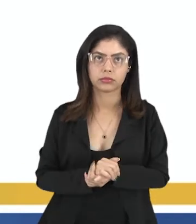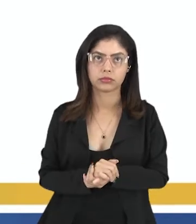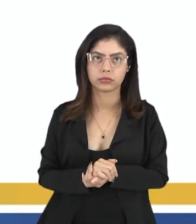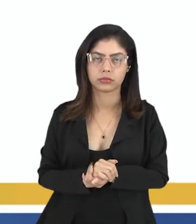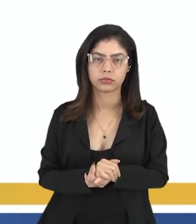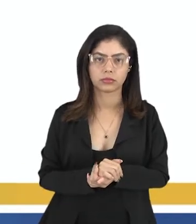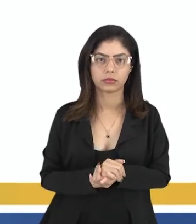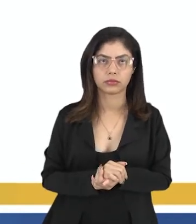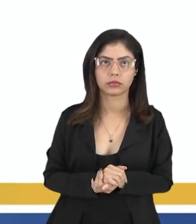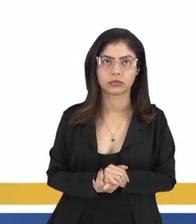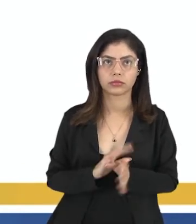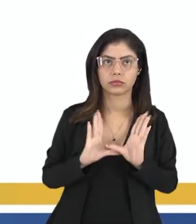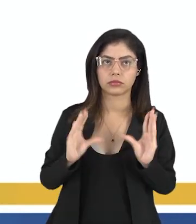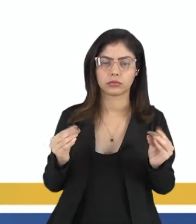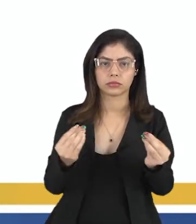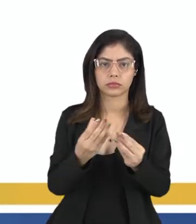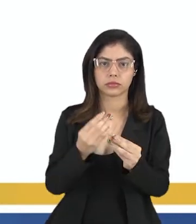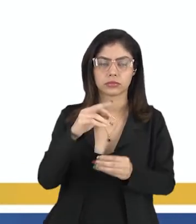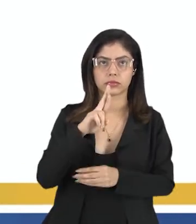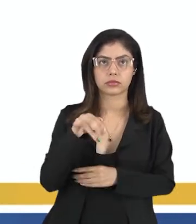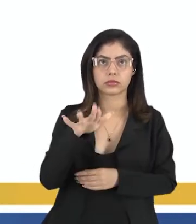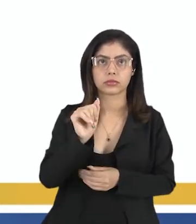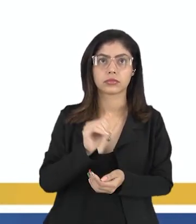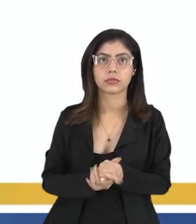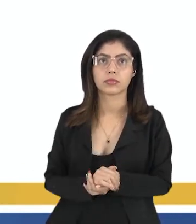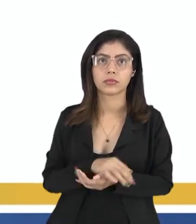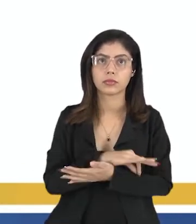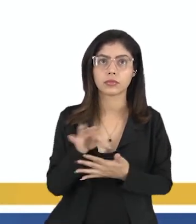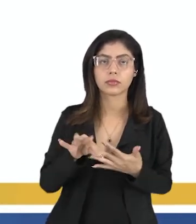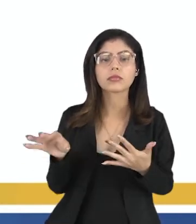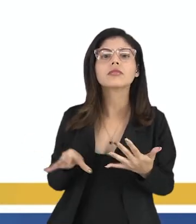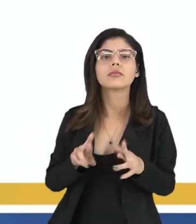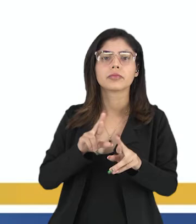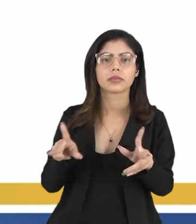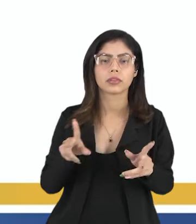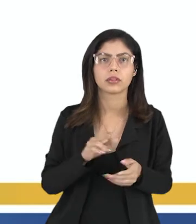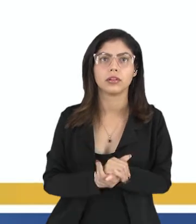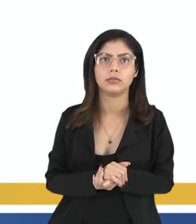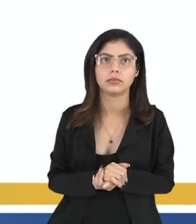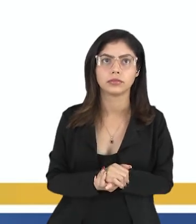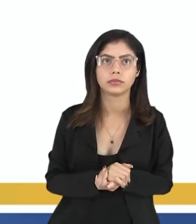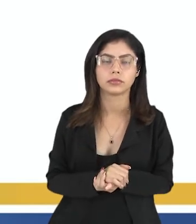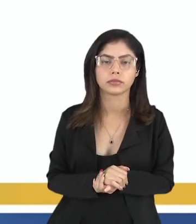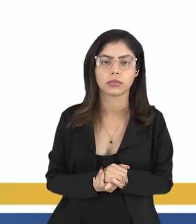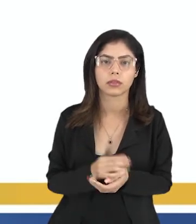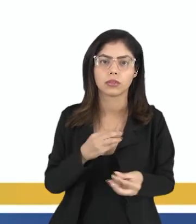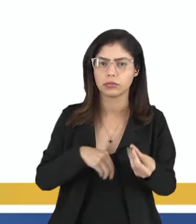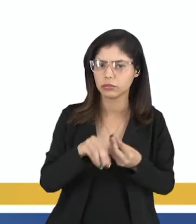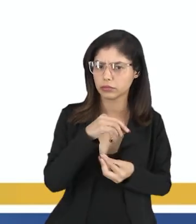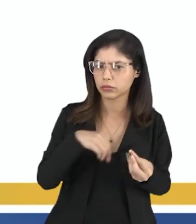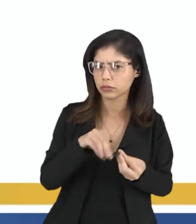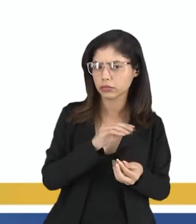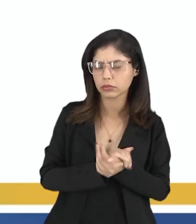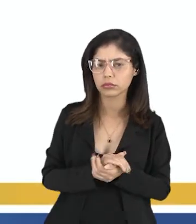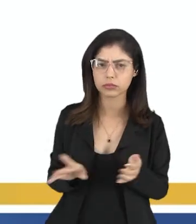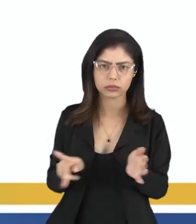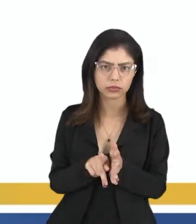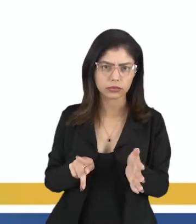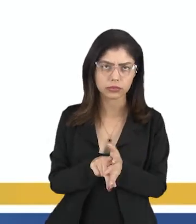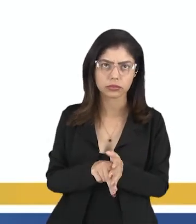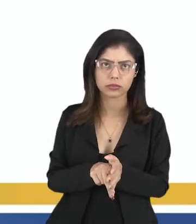diferentes. Outra substância composta, elementos químicos diferentes, estão reagindo entre